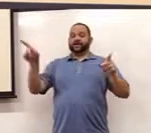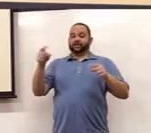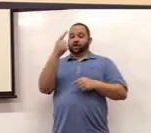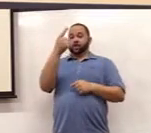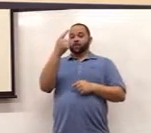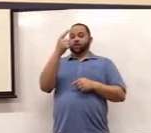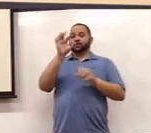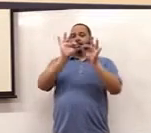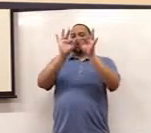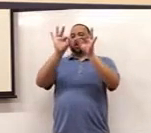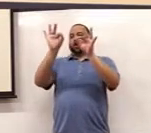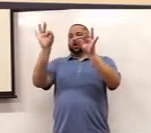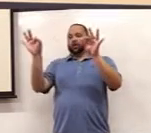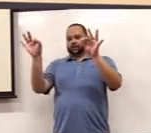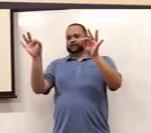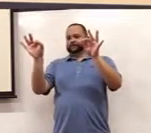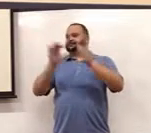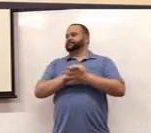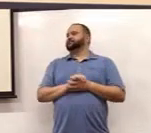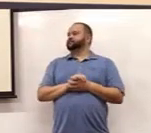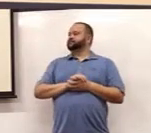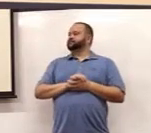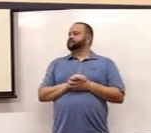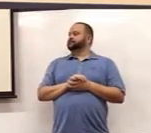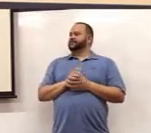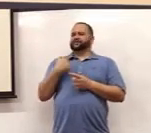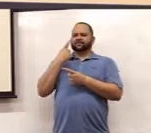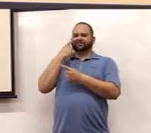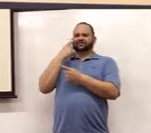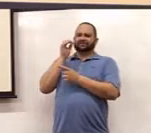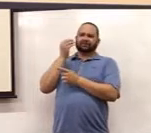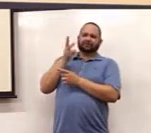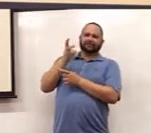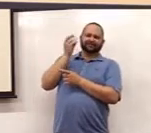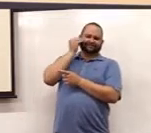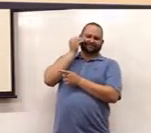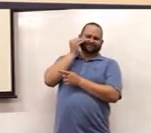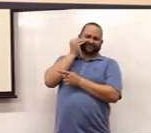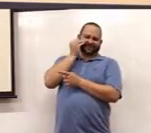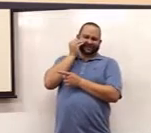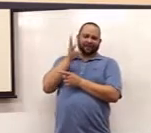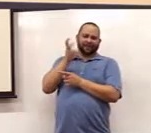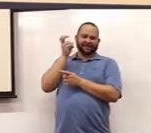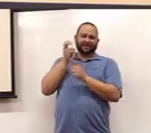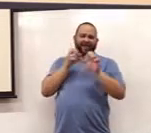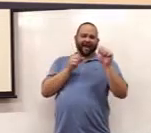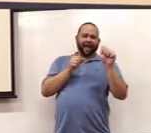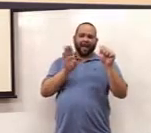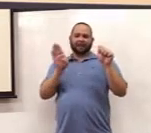Uma nota longa que leva várias vidas, uma cascata de notas. Vamos ver se a gente percebe. Tem mais, tem uma B?